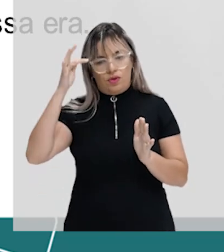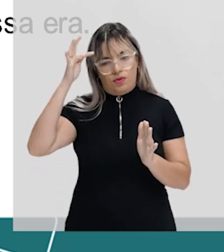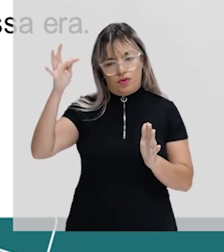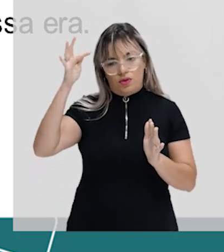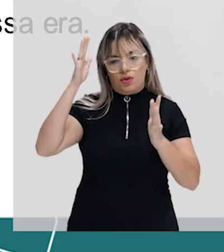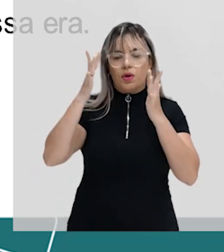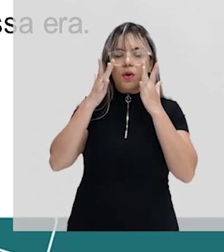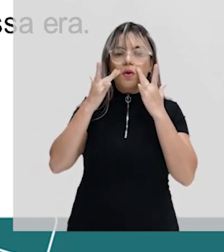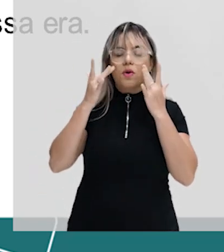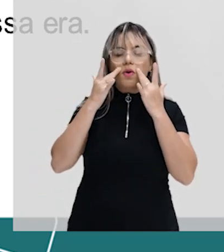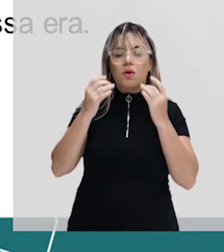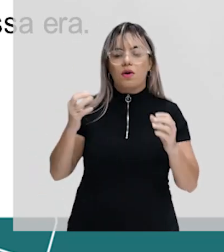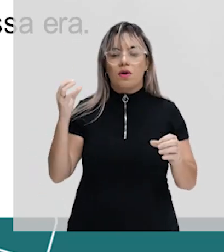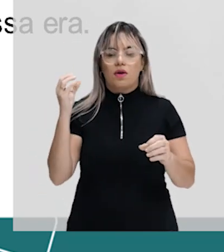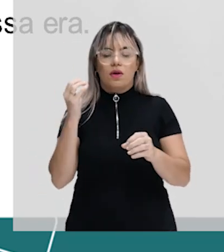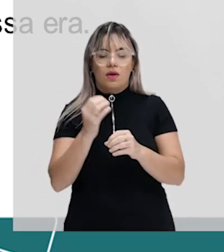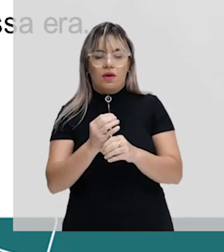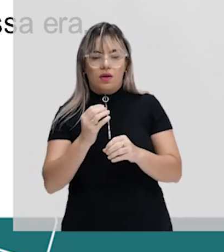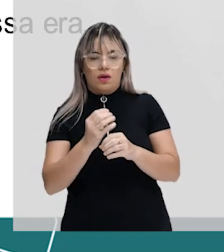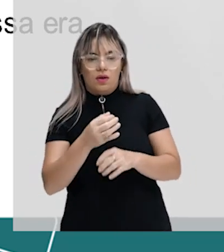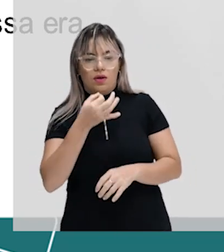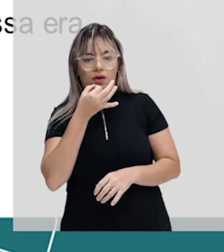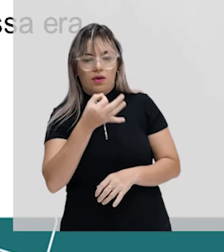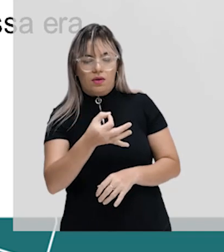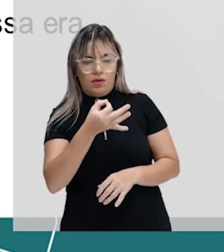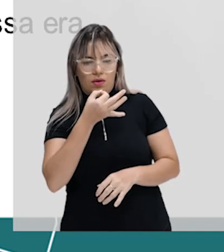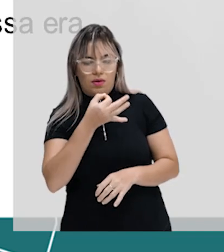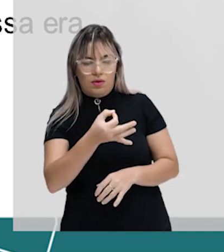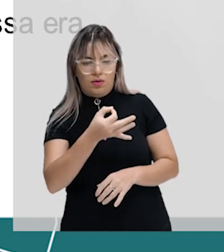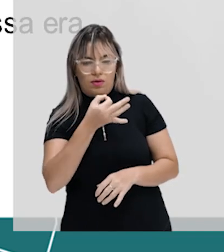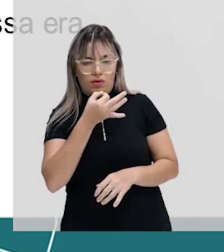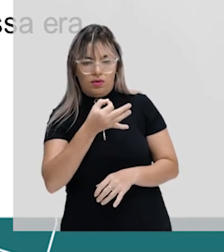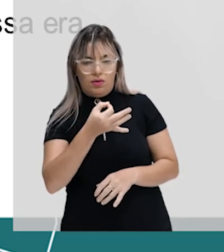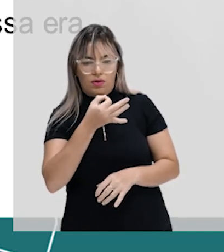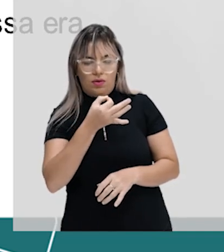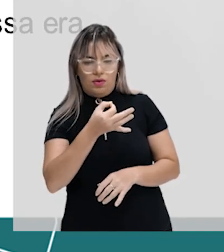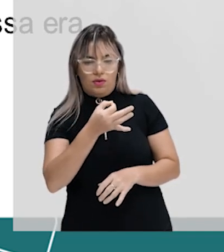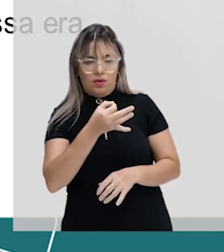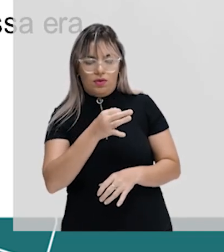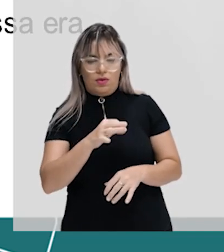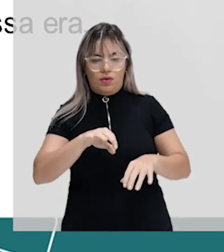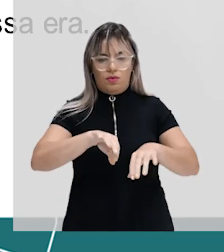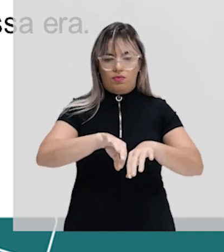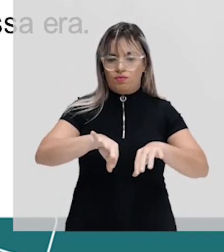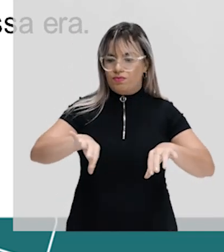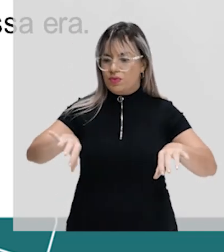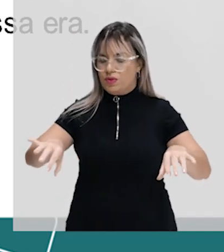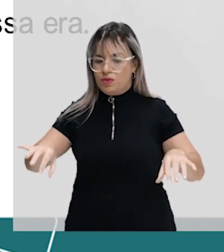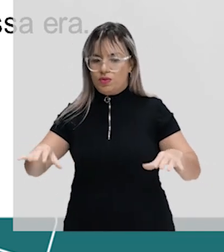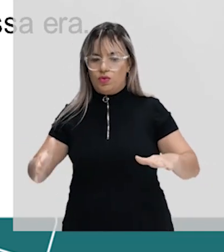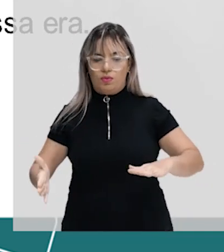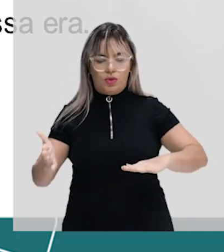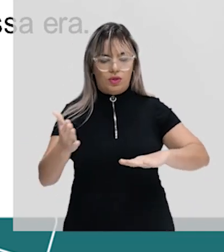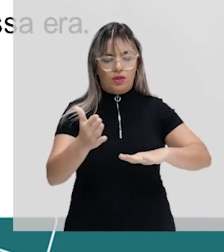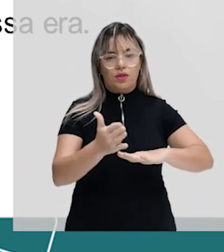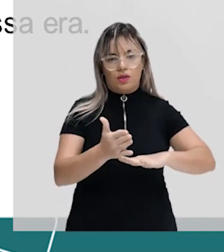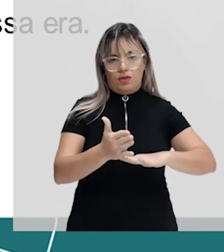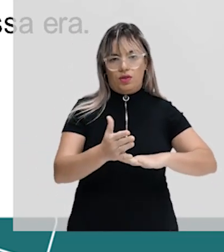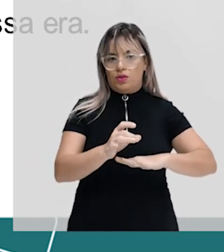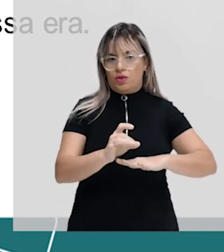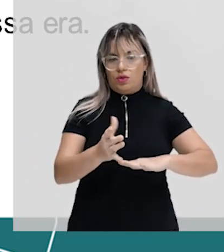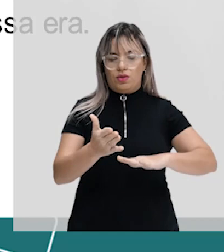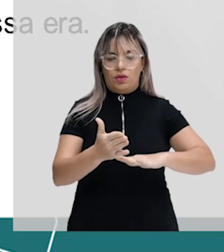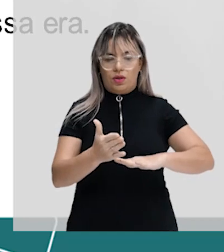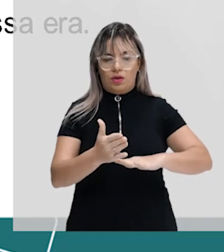artes, da arquitetura e da crítica, marcando o afastamento do modernismo. Então, pós-modernismo vem isso aí.